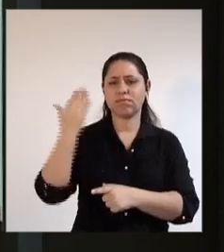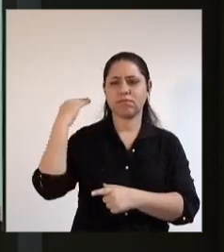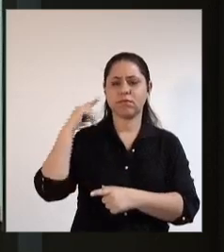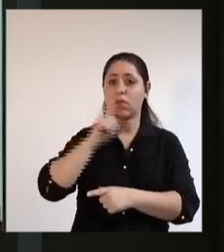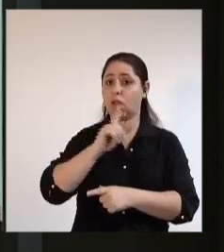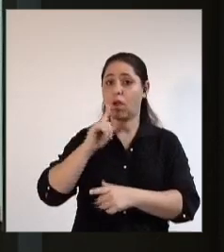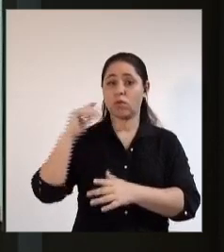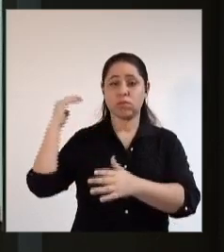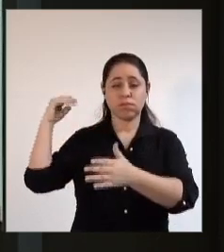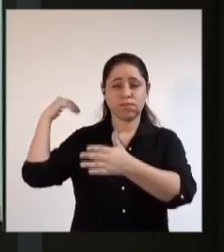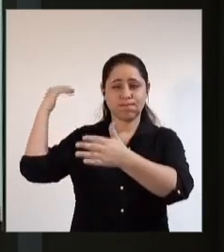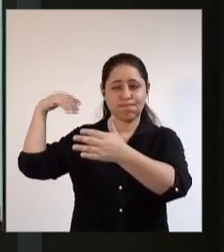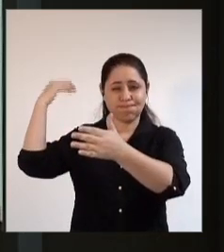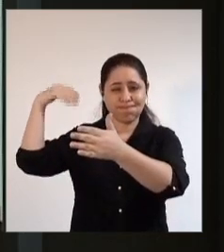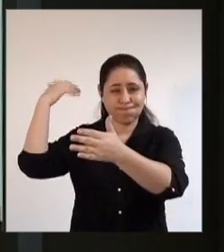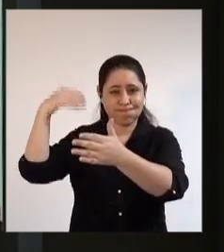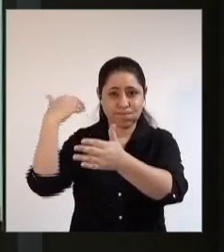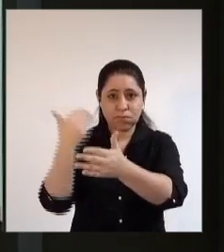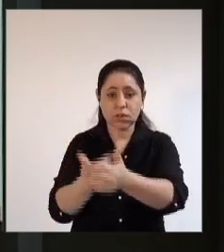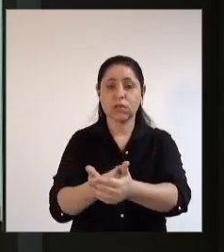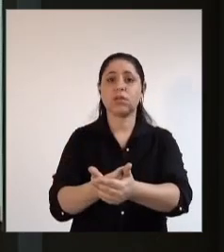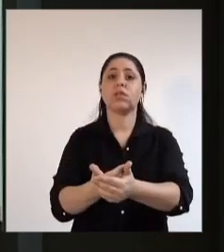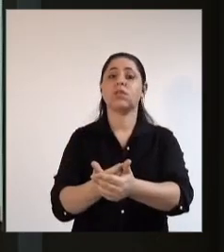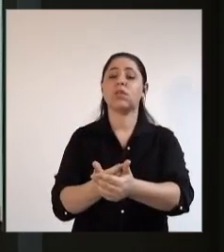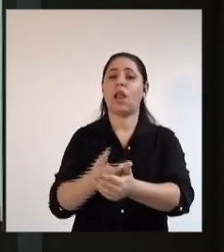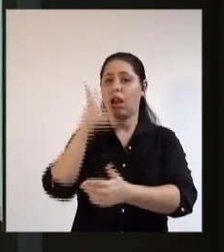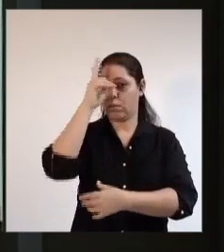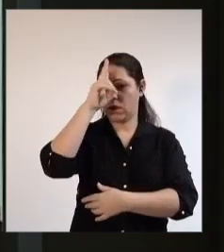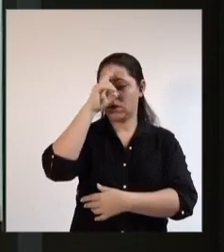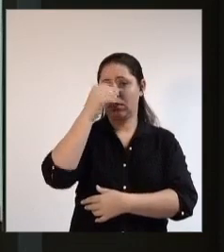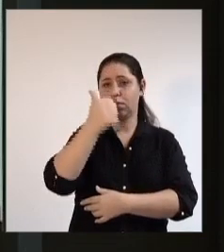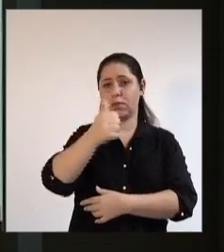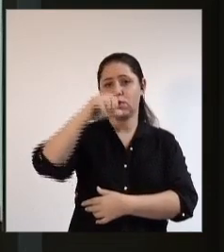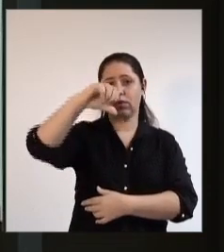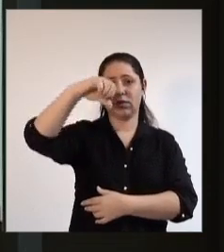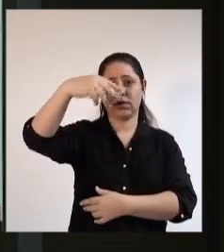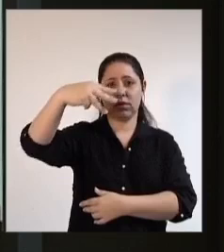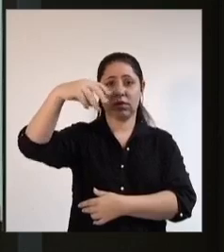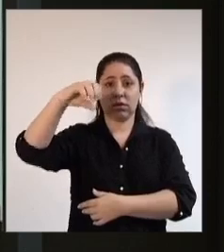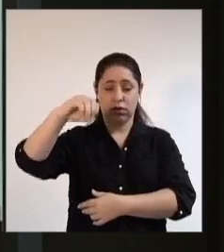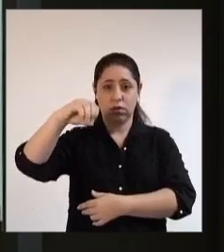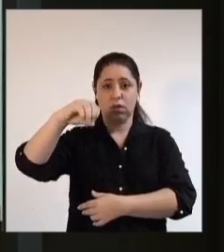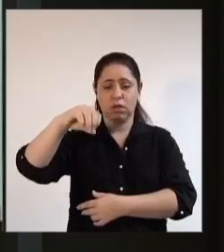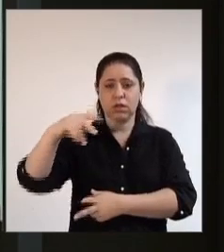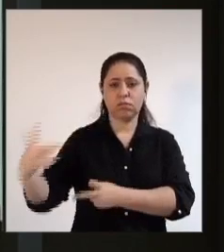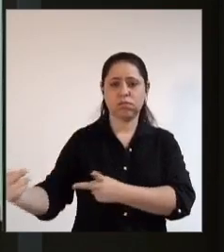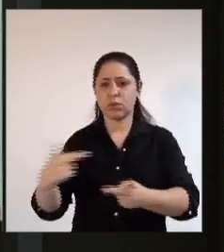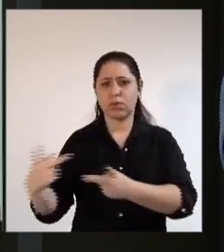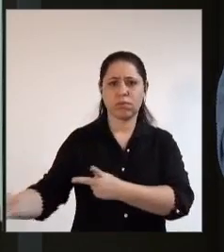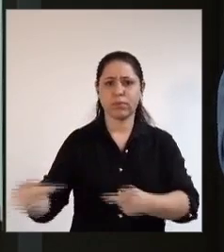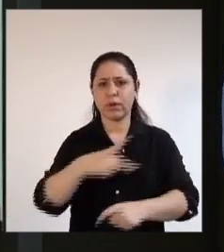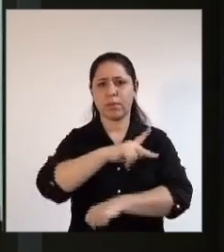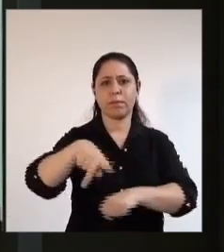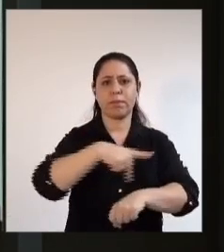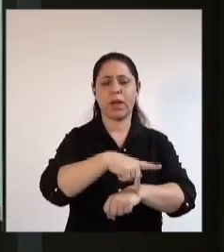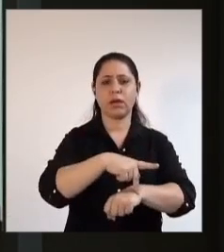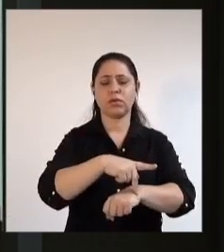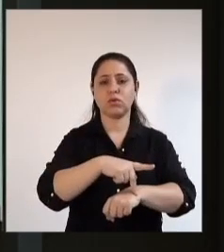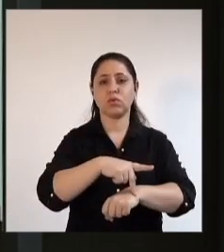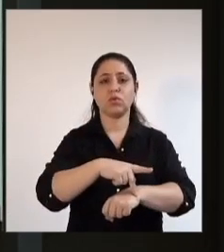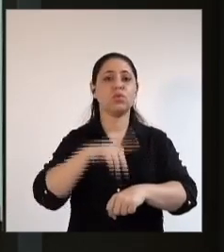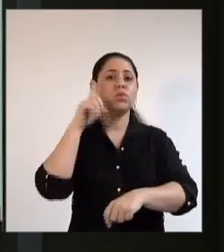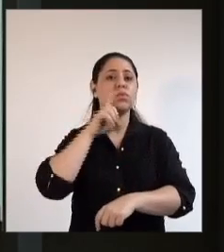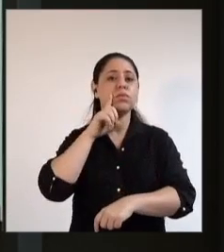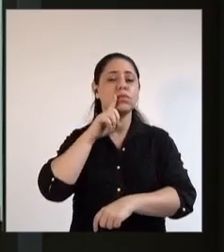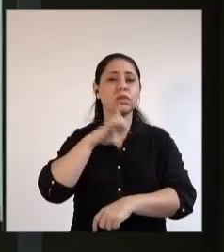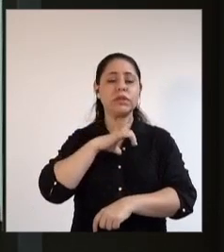muitos e muitos anos atrás é bem lembrado em 1930 o fluxo de visitantes que já tinha nos parques nacionais dos estados unidos